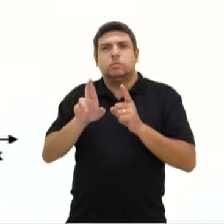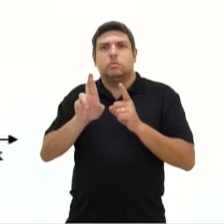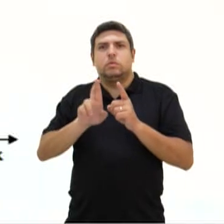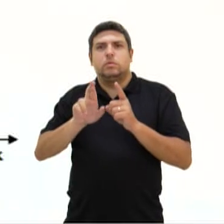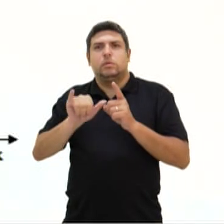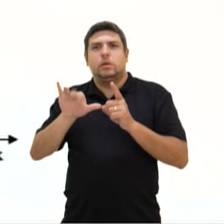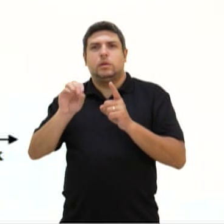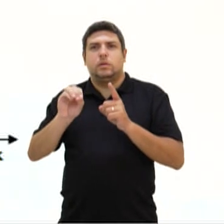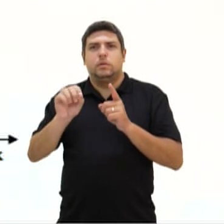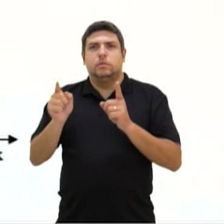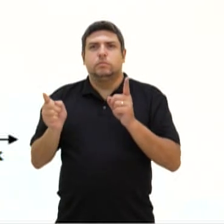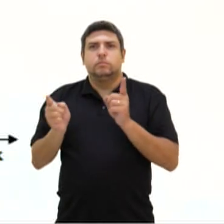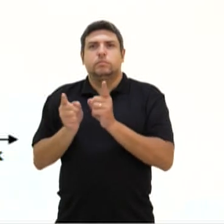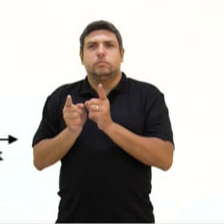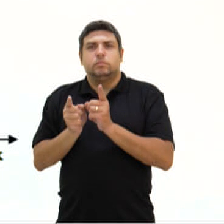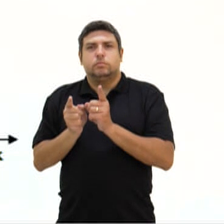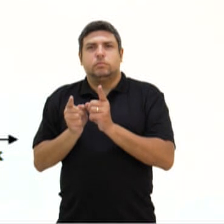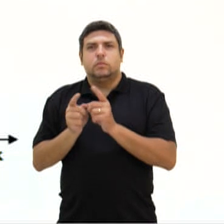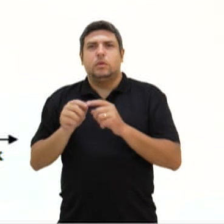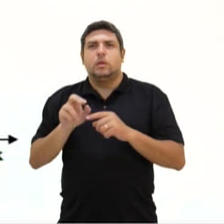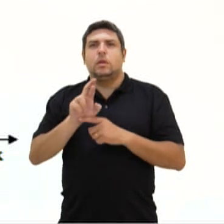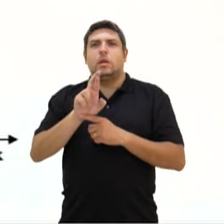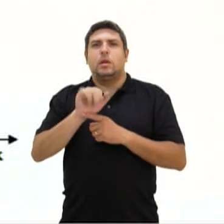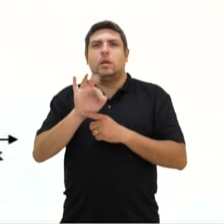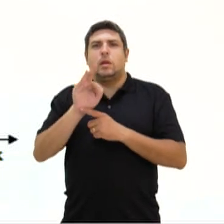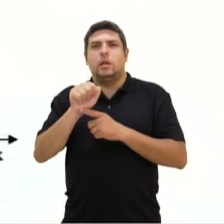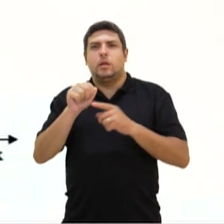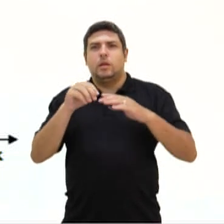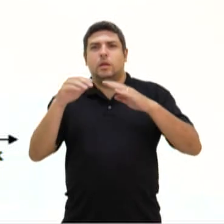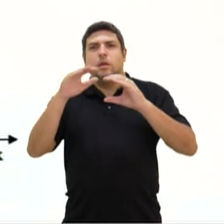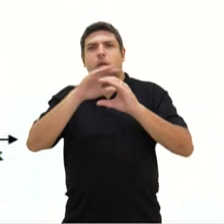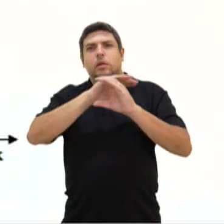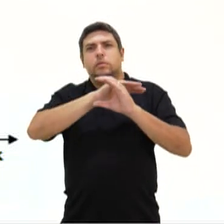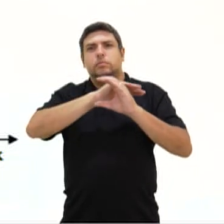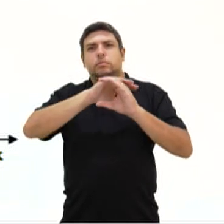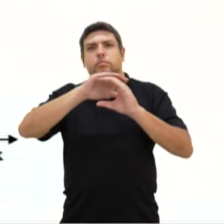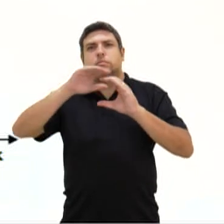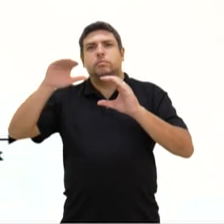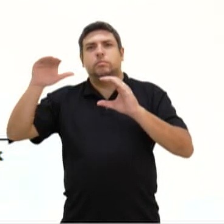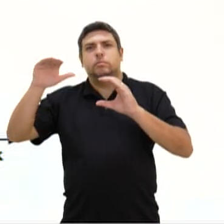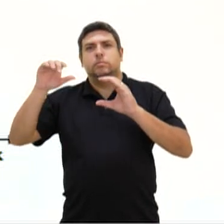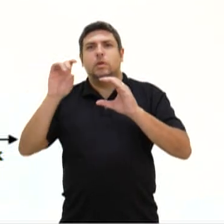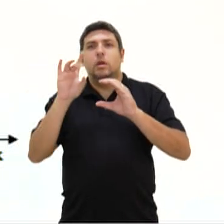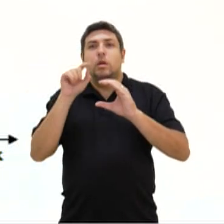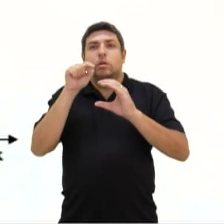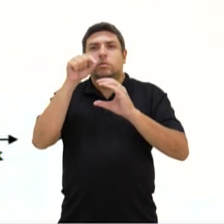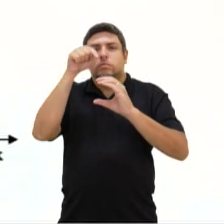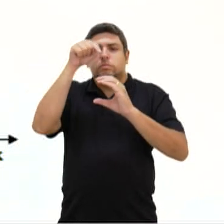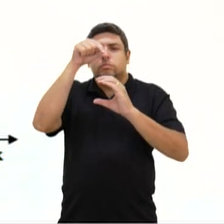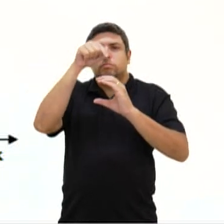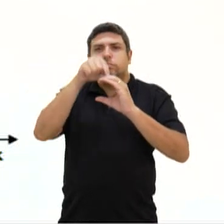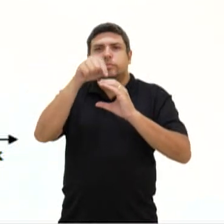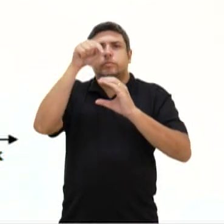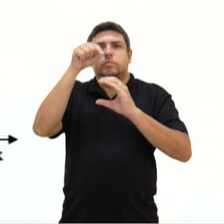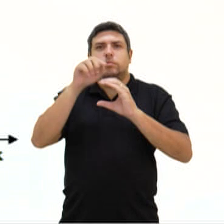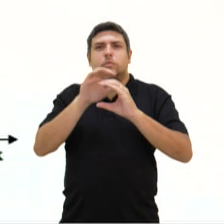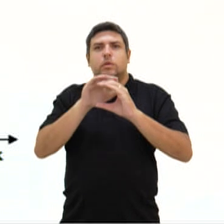então, aonde eu tenho uma reta tangente à circunferência, ela passa por um único ponto da circunferência,